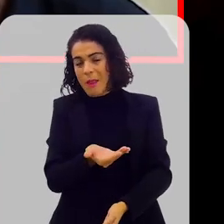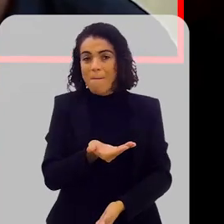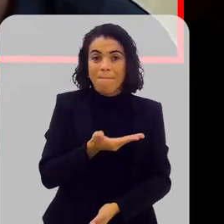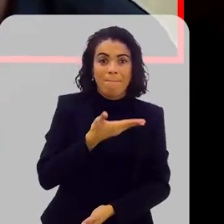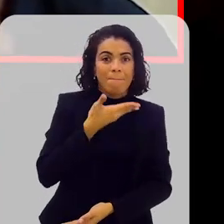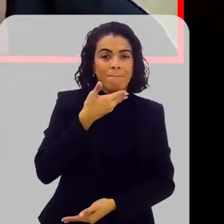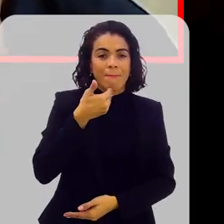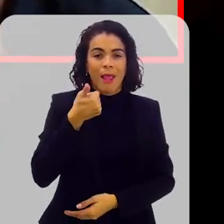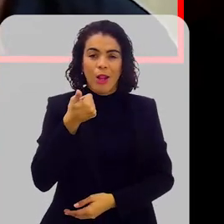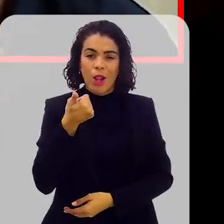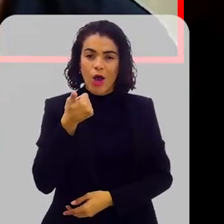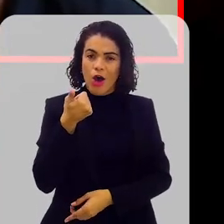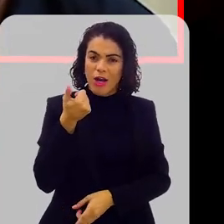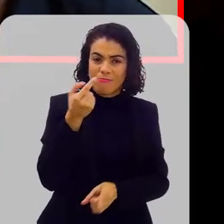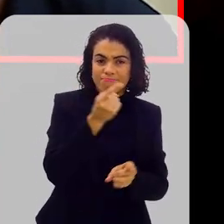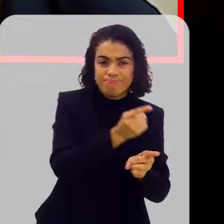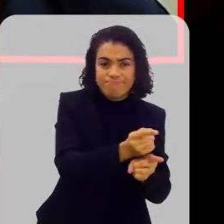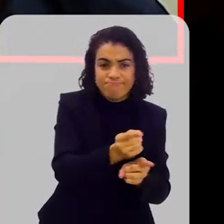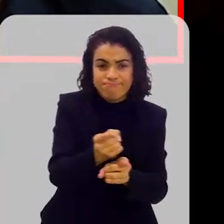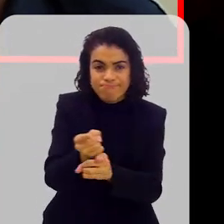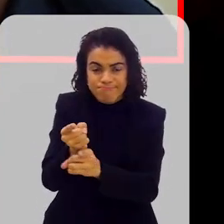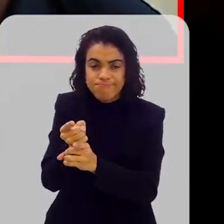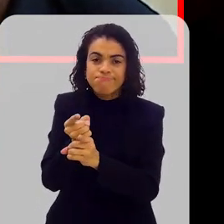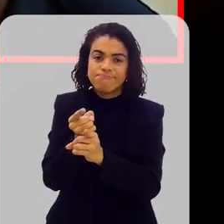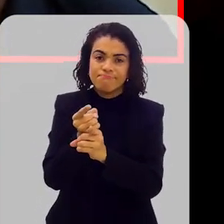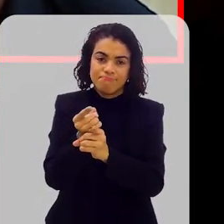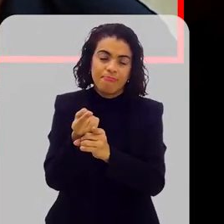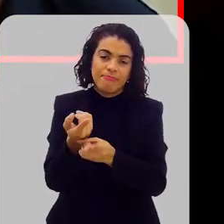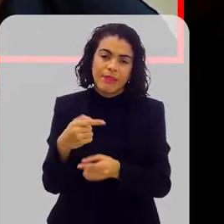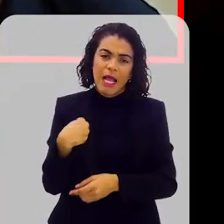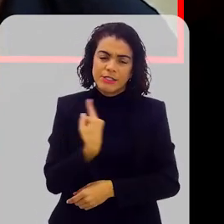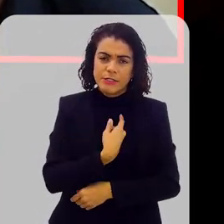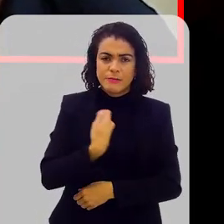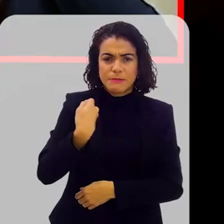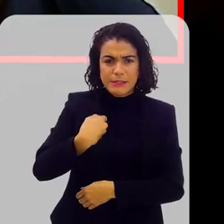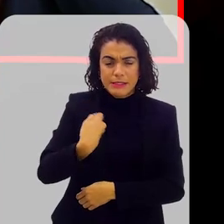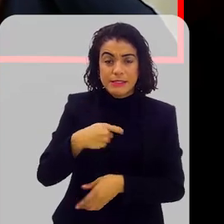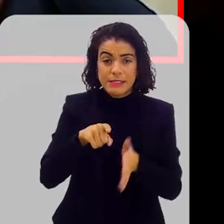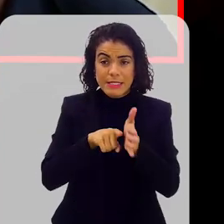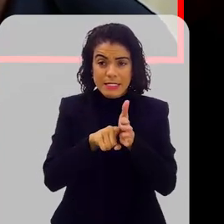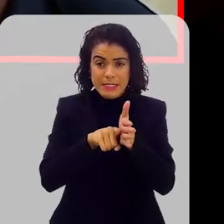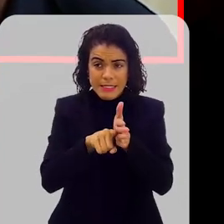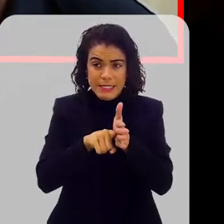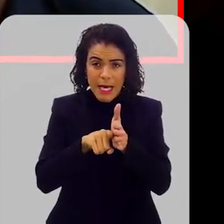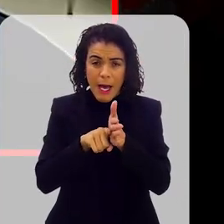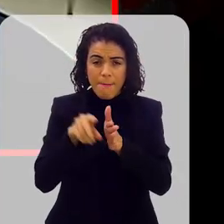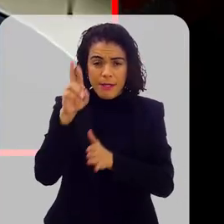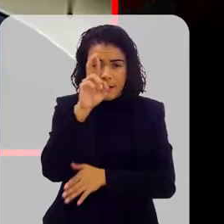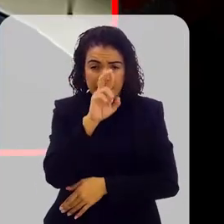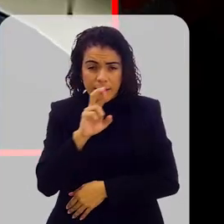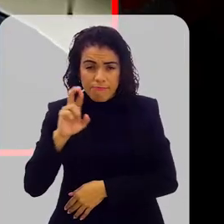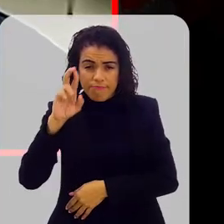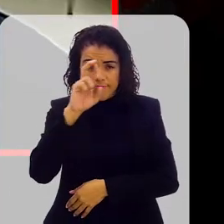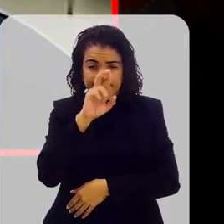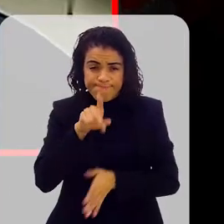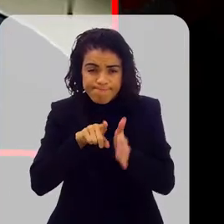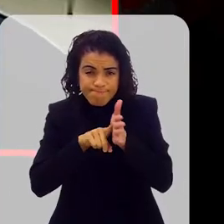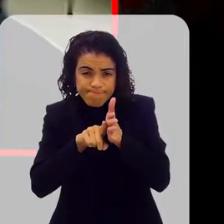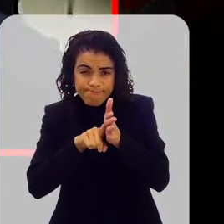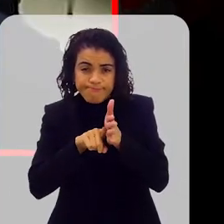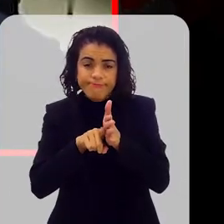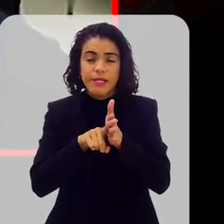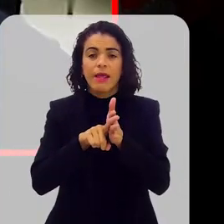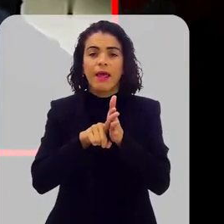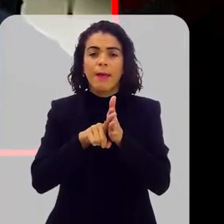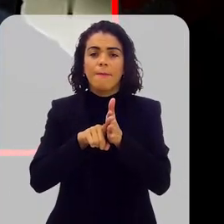você, né, aumenta o problema, digamos assim. Exatamente. A gente tem que ter todo exame de